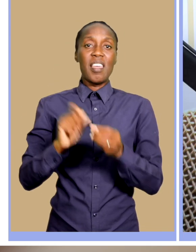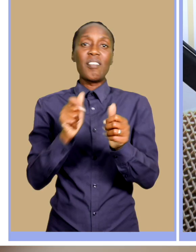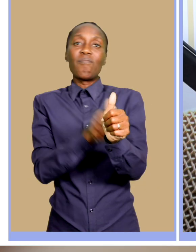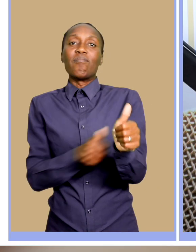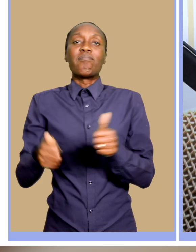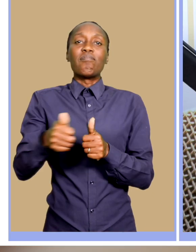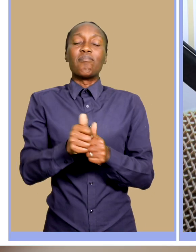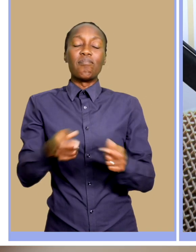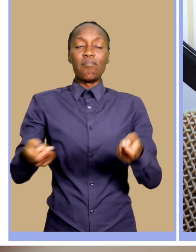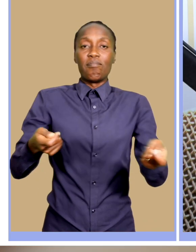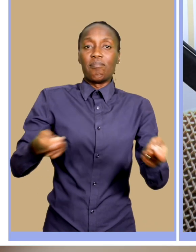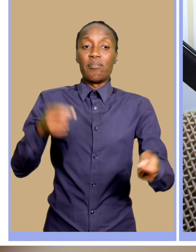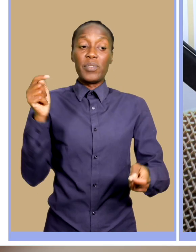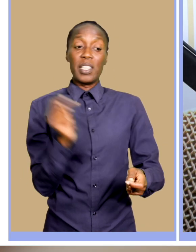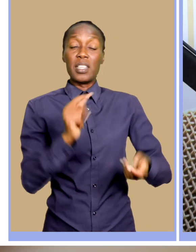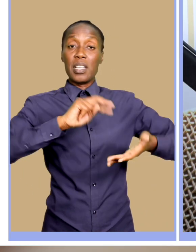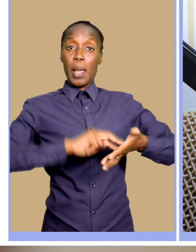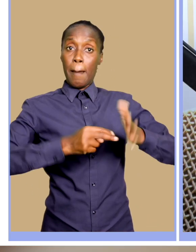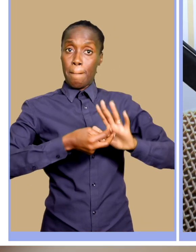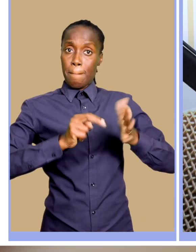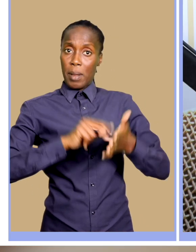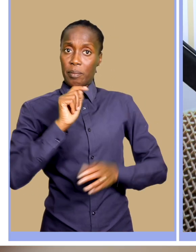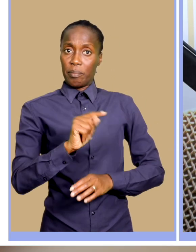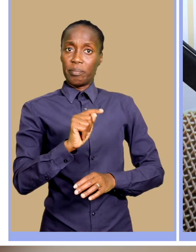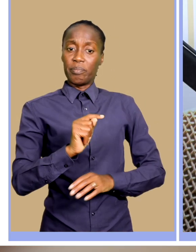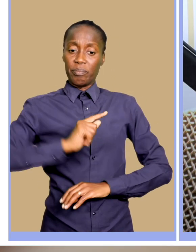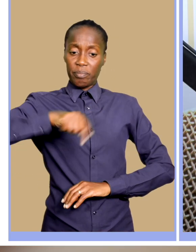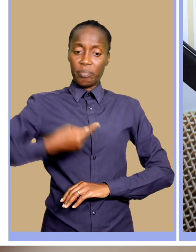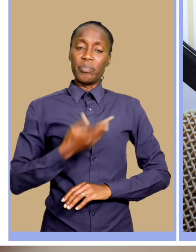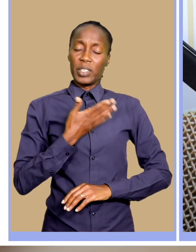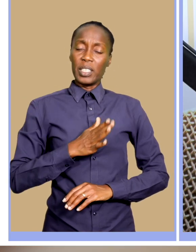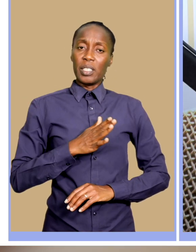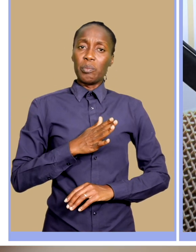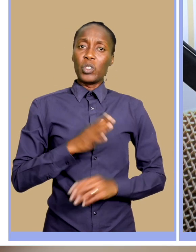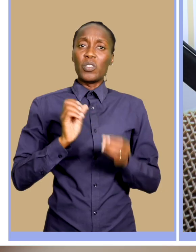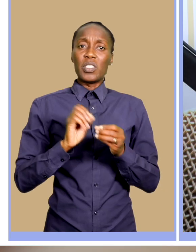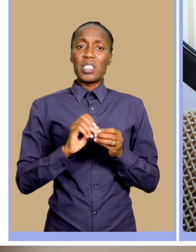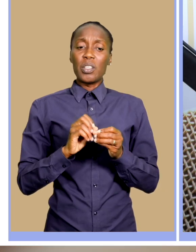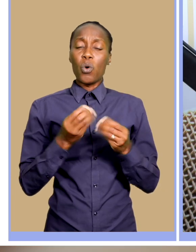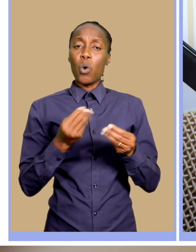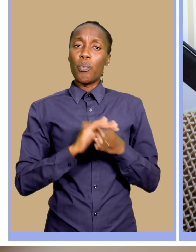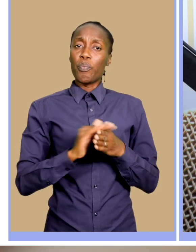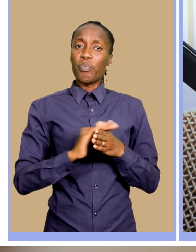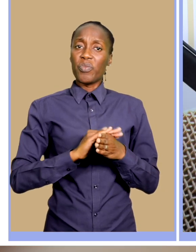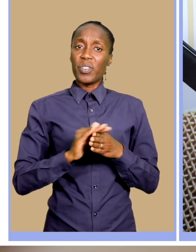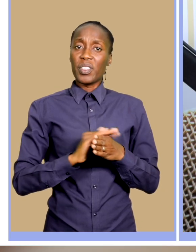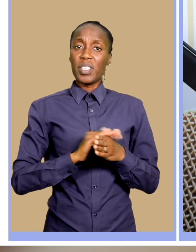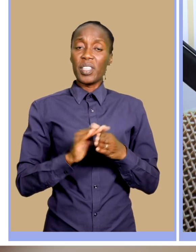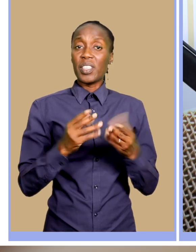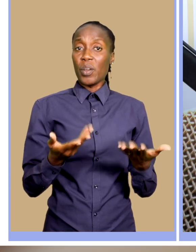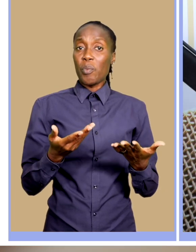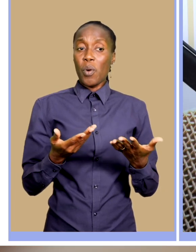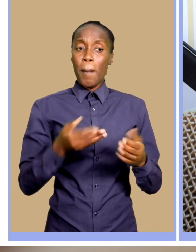plano e nós usamos uma metodologia assim muito participativa, inclusiva, consultamos a diferentes